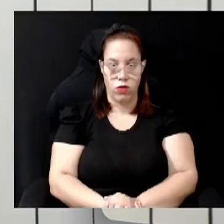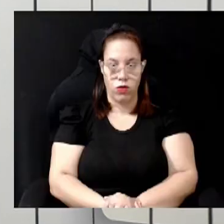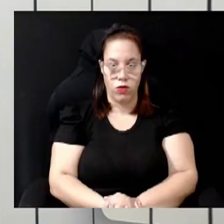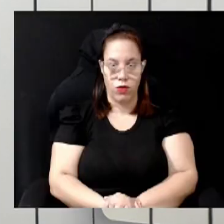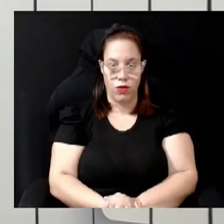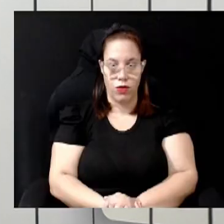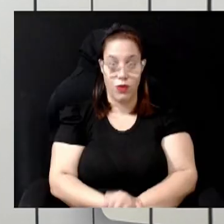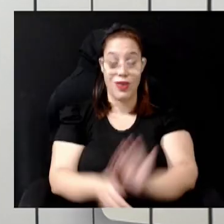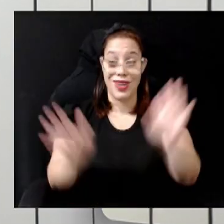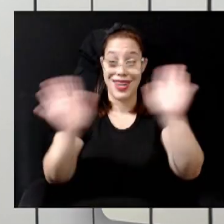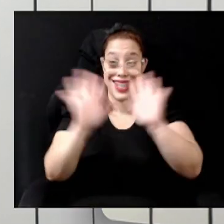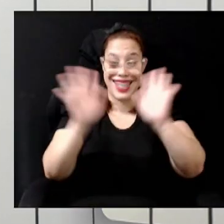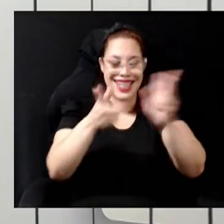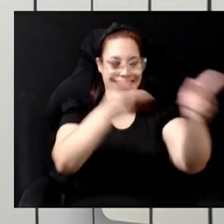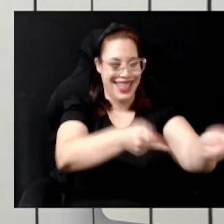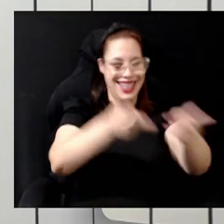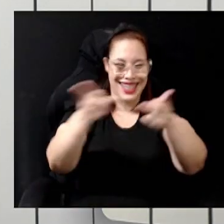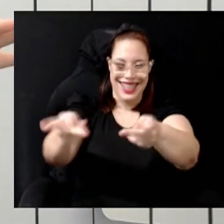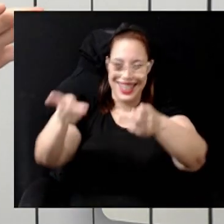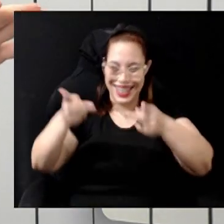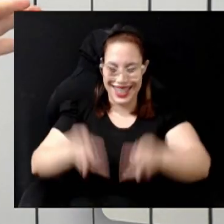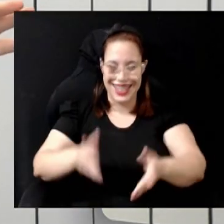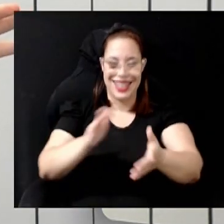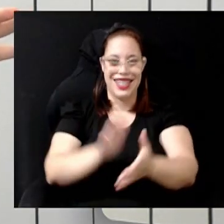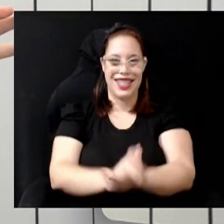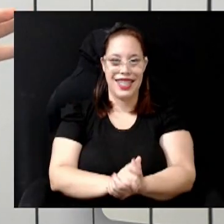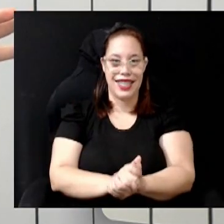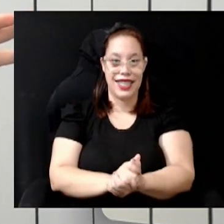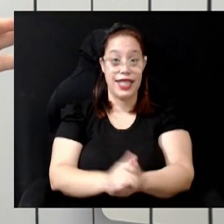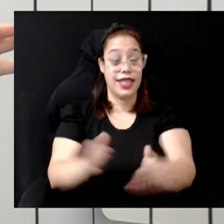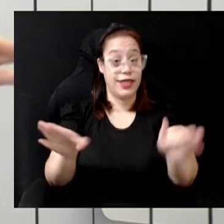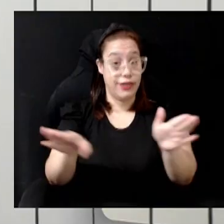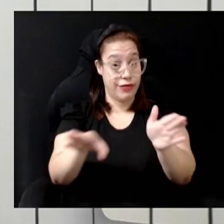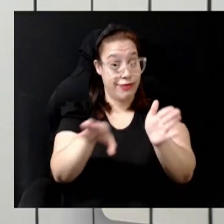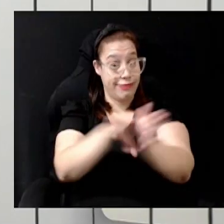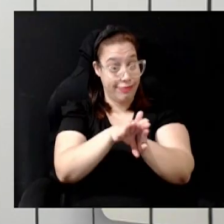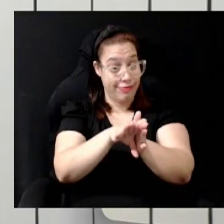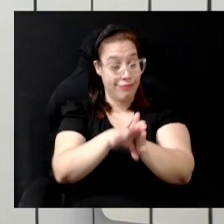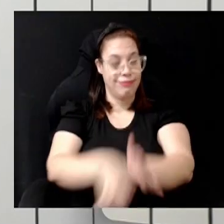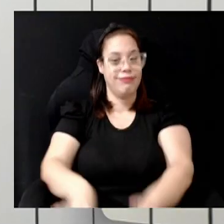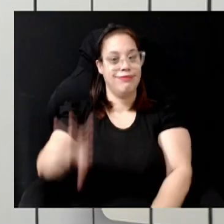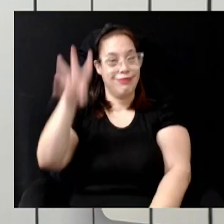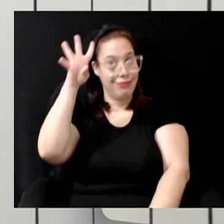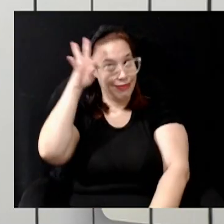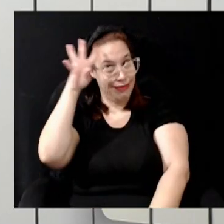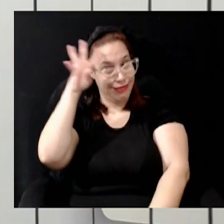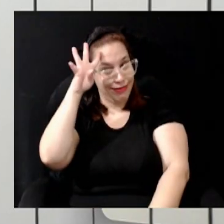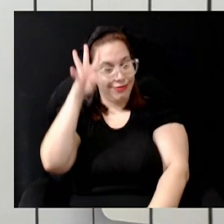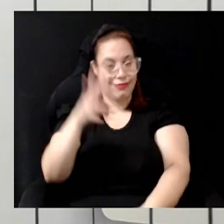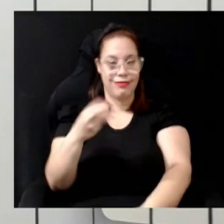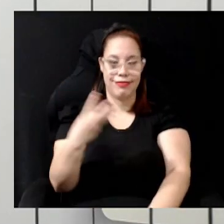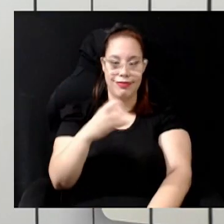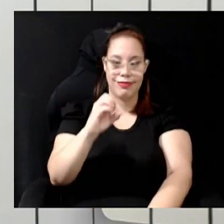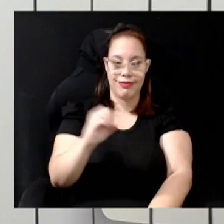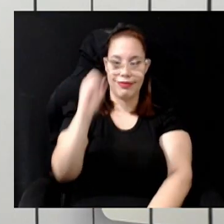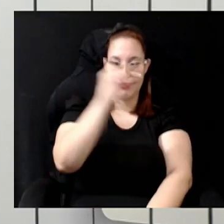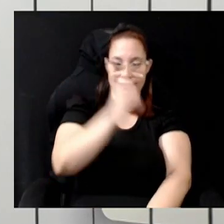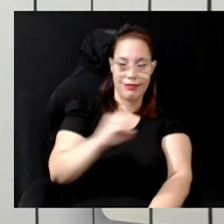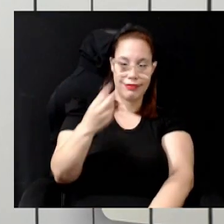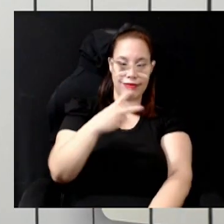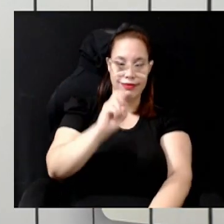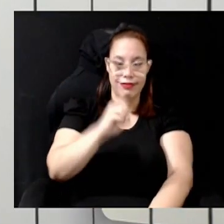Olá, seja bem-vinda, seja bem-vindo. Chegamos ao meio da semana, quarta-feira, 30 de outubro de